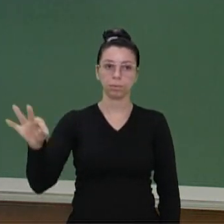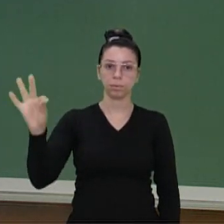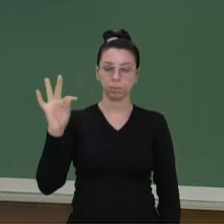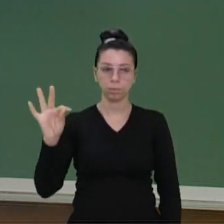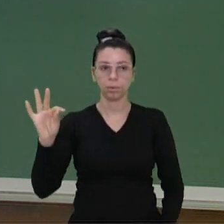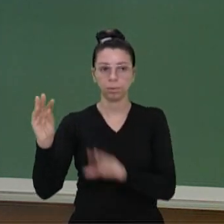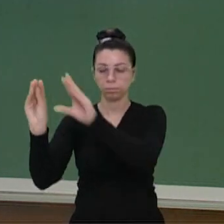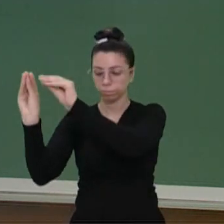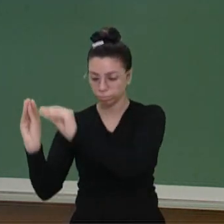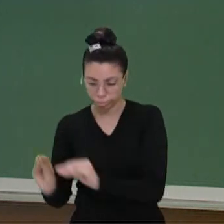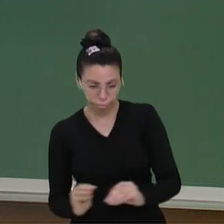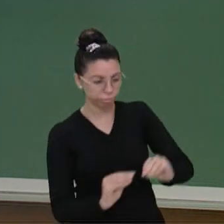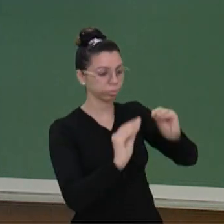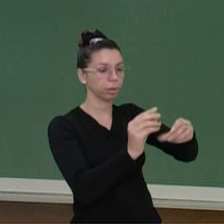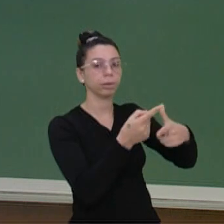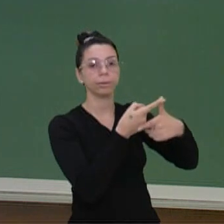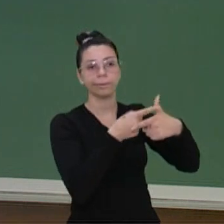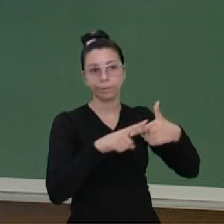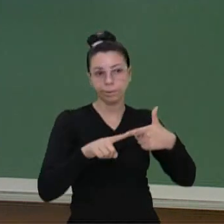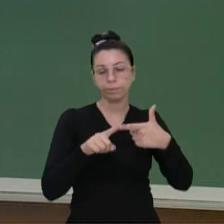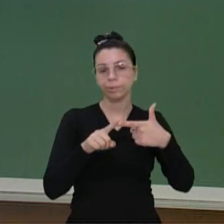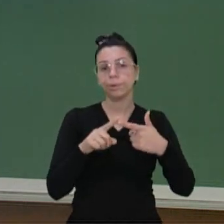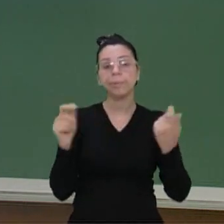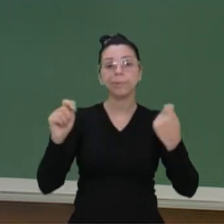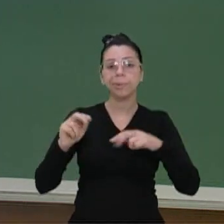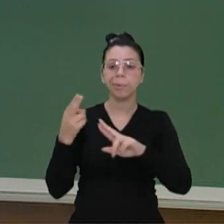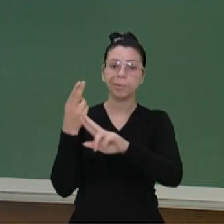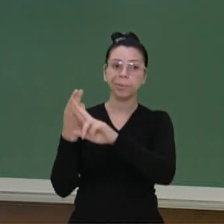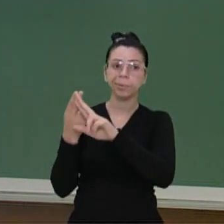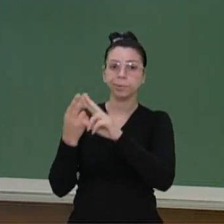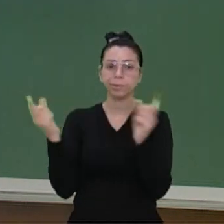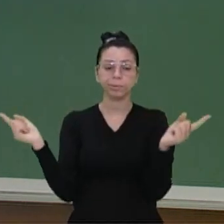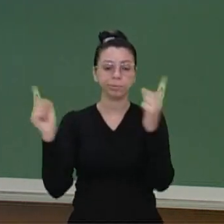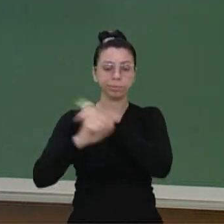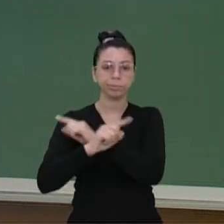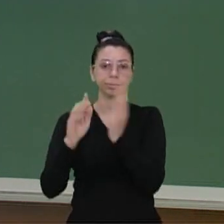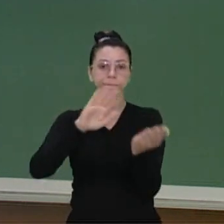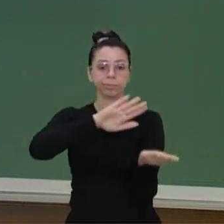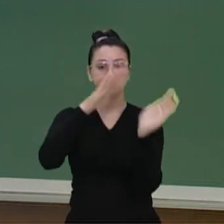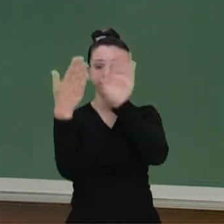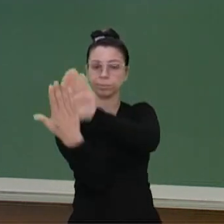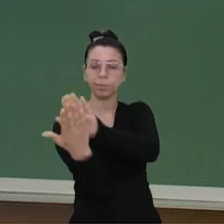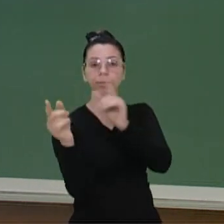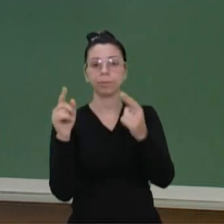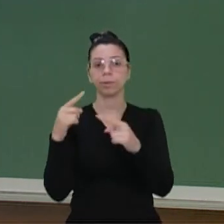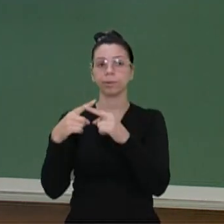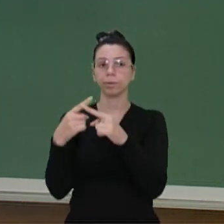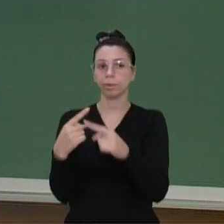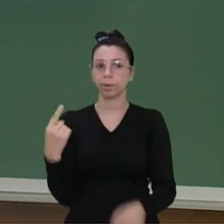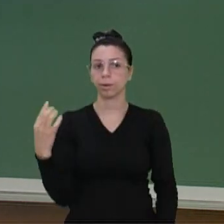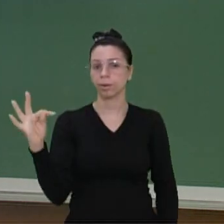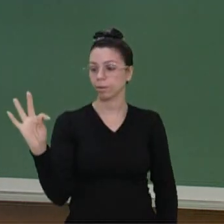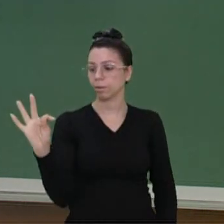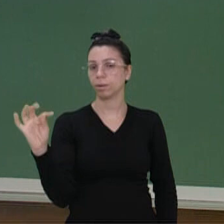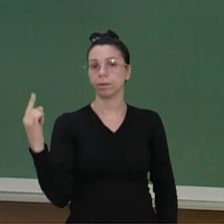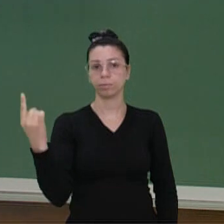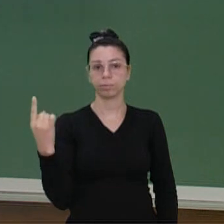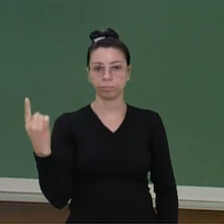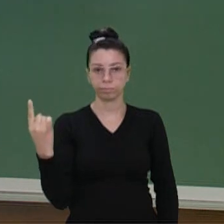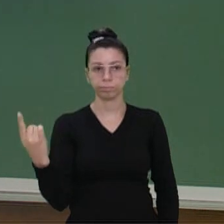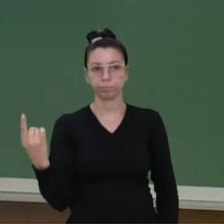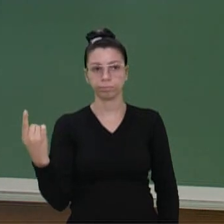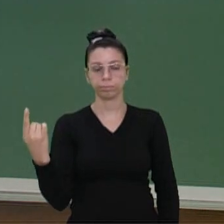0,03, a gente passa dividindo. A gente só espelhou a equação só para deixar o t do lado esquerdo,